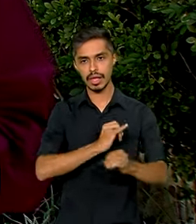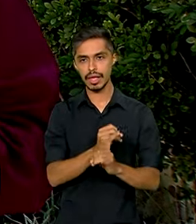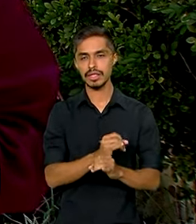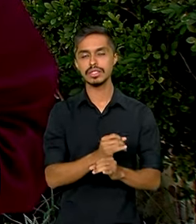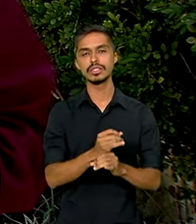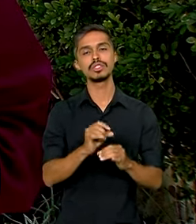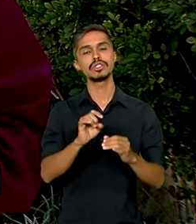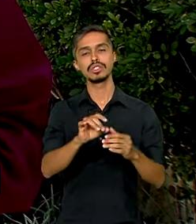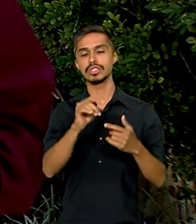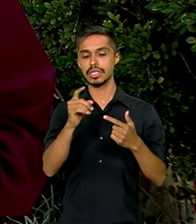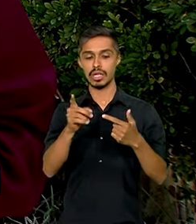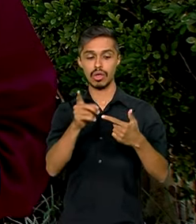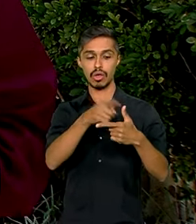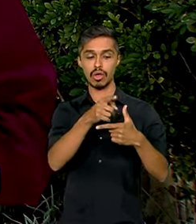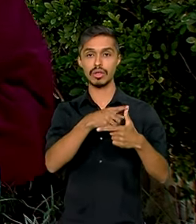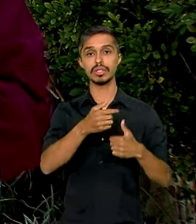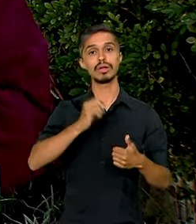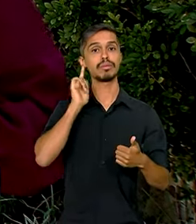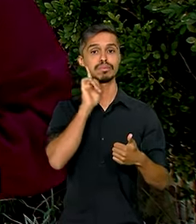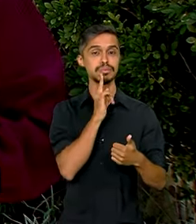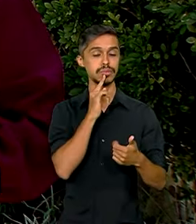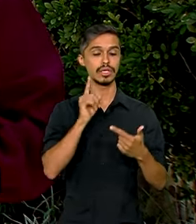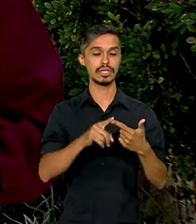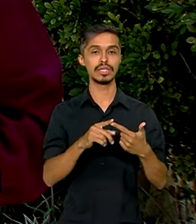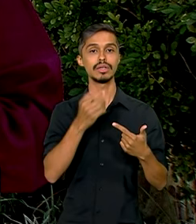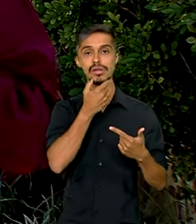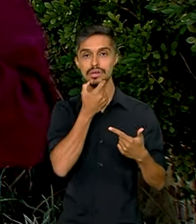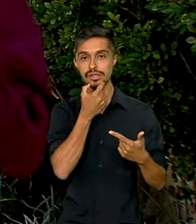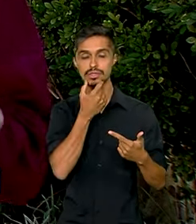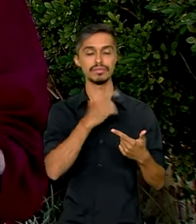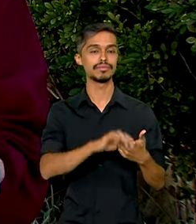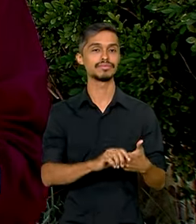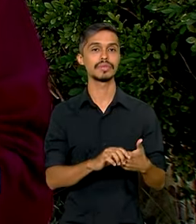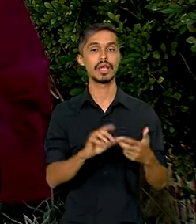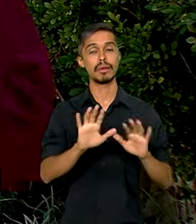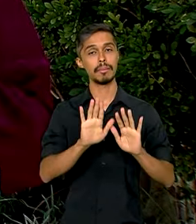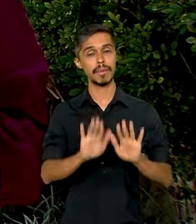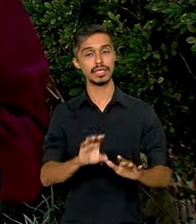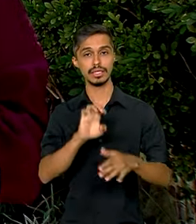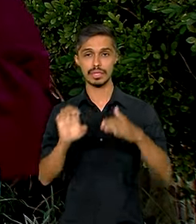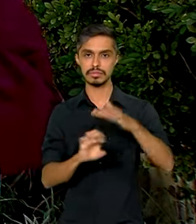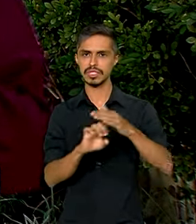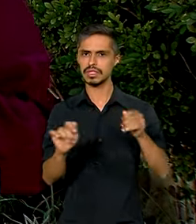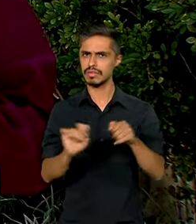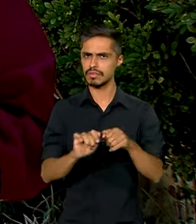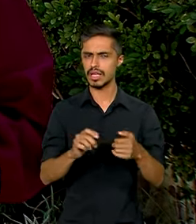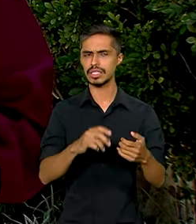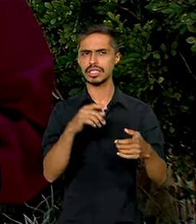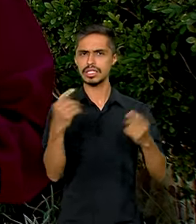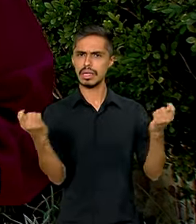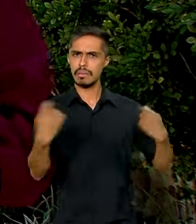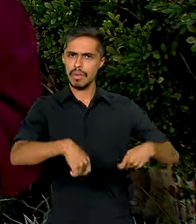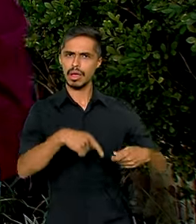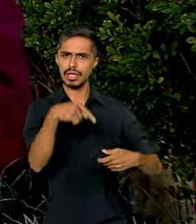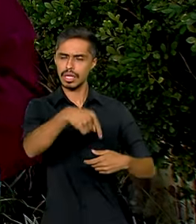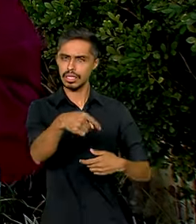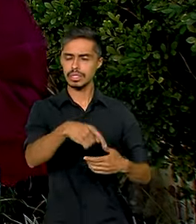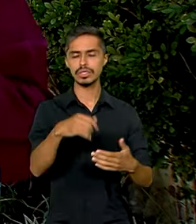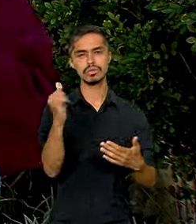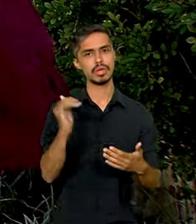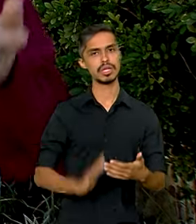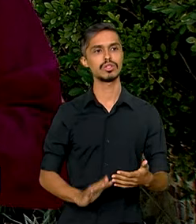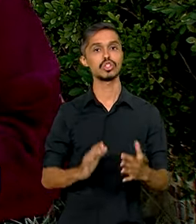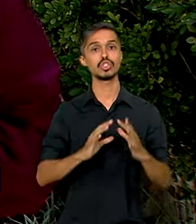ficando atrás apenas os Estados Unidos e da Inglaterra mas as empresas que realizam essas apostas estão